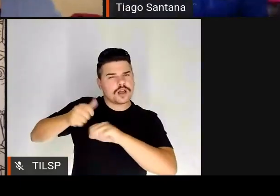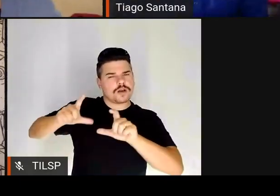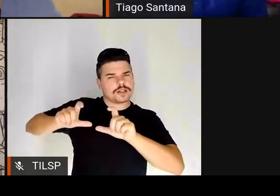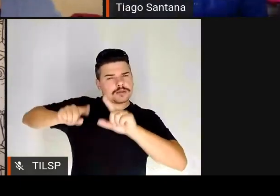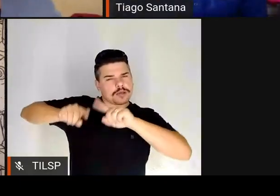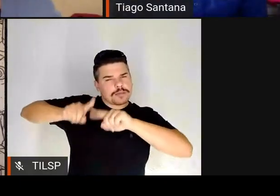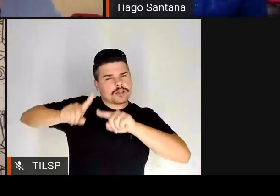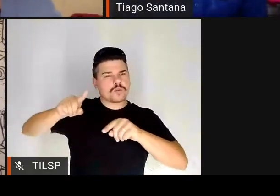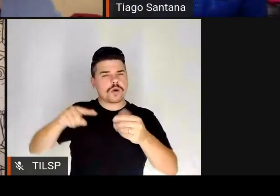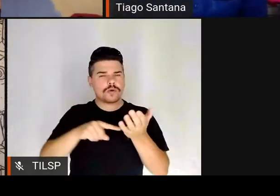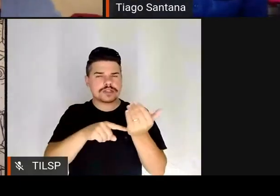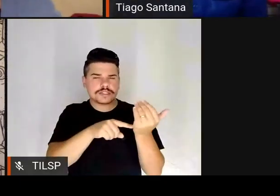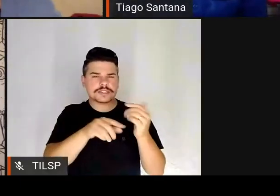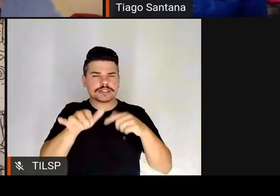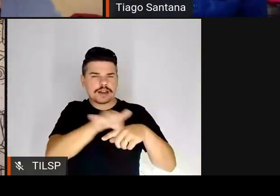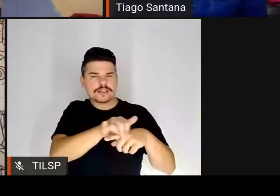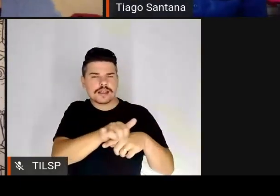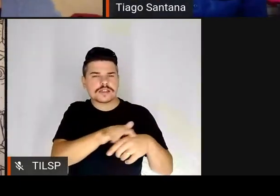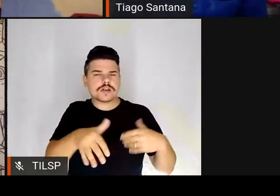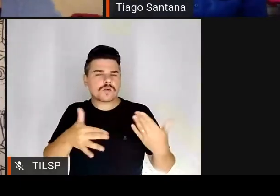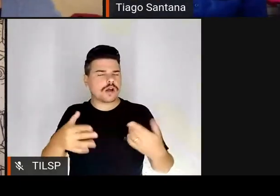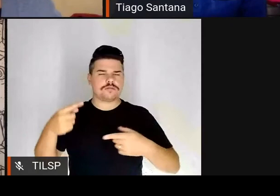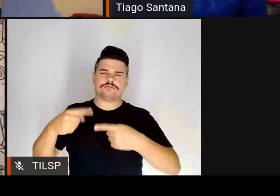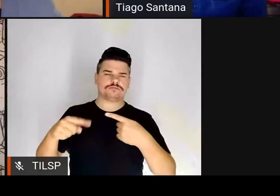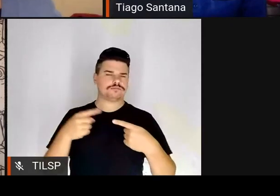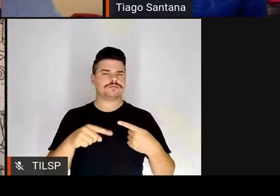técnicas, ou do veículo.